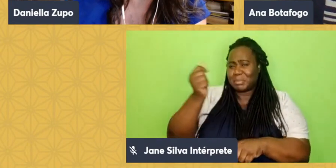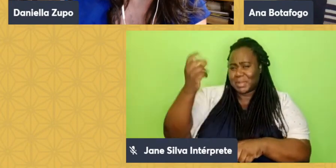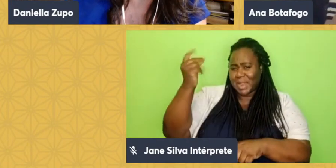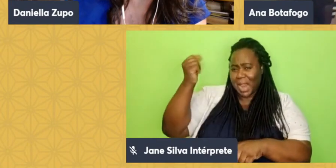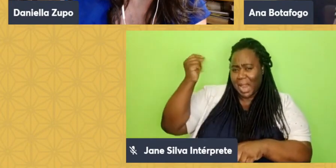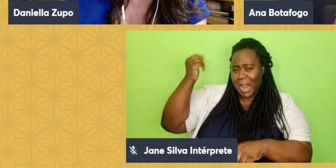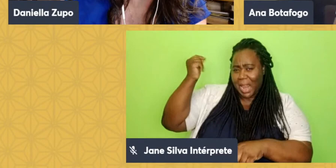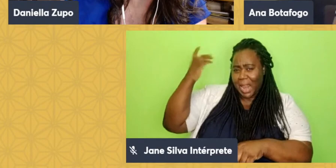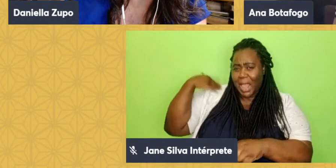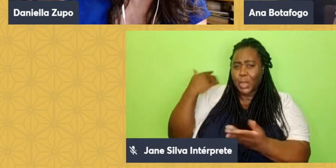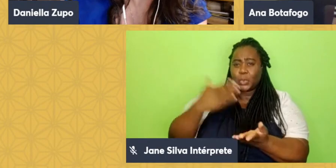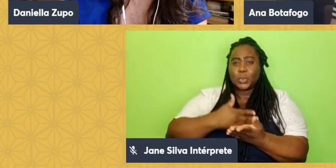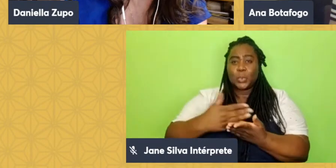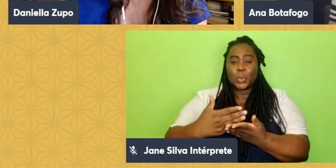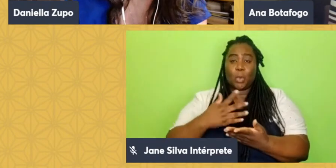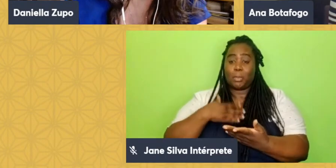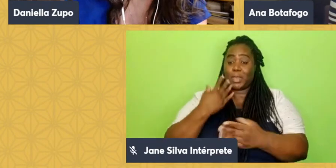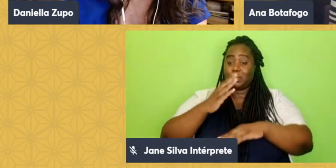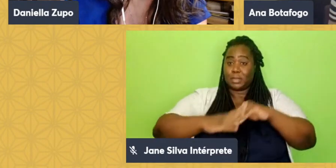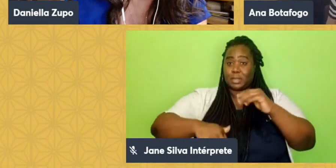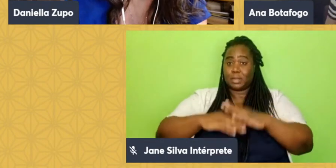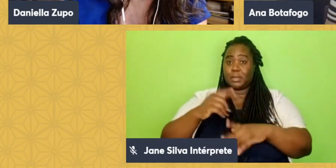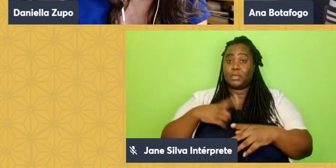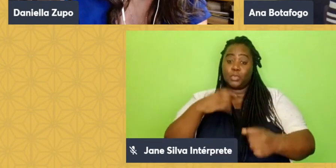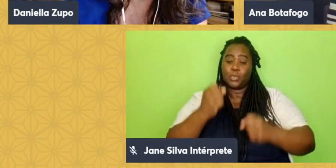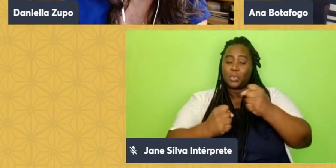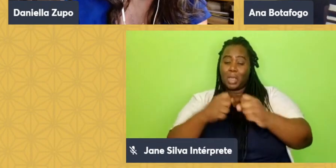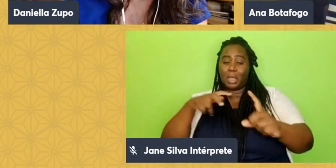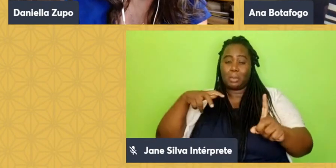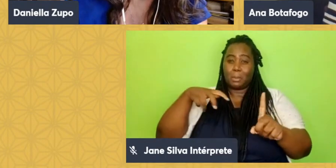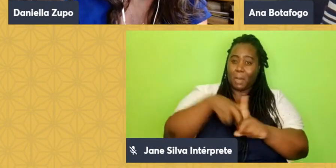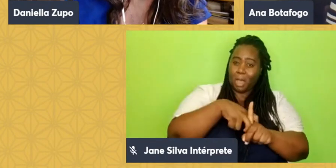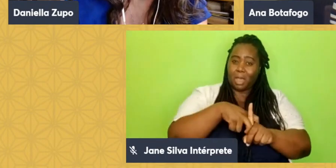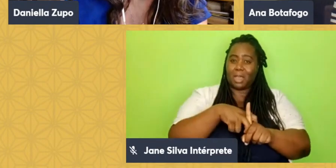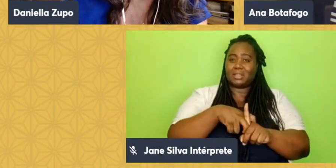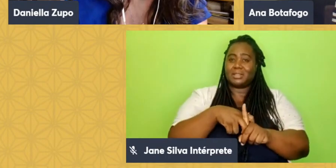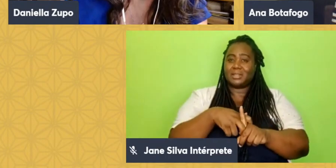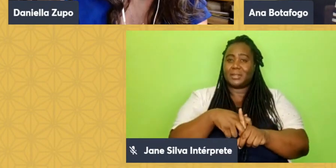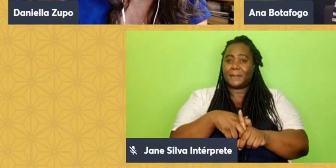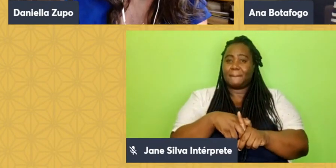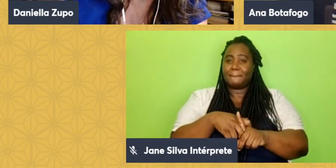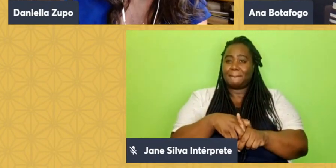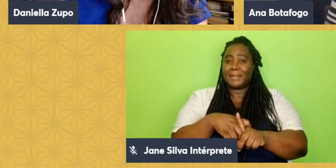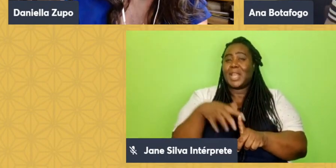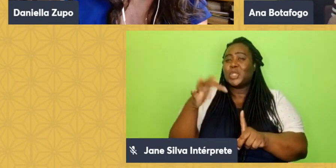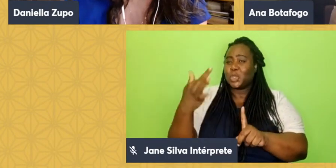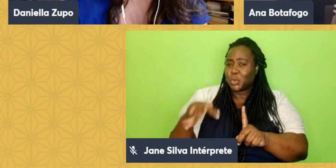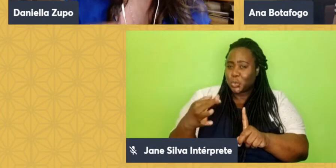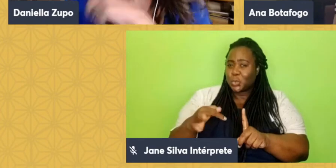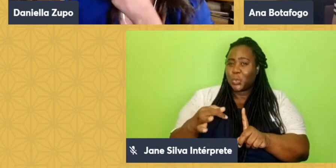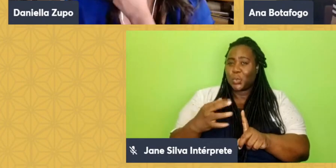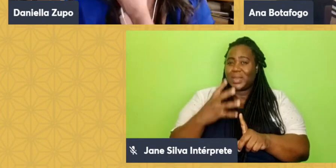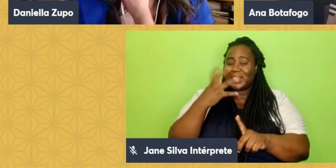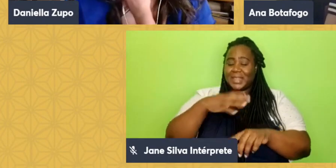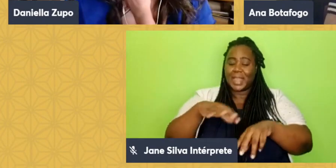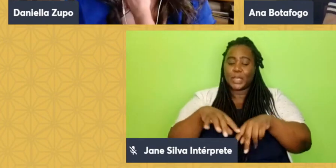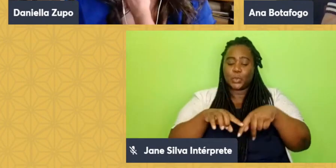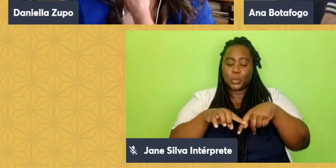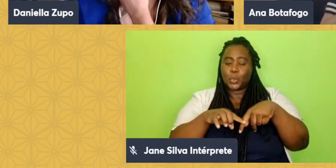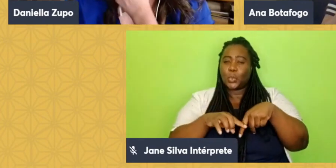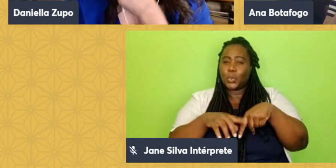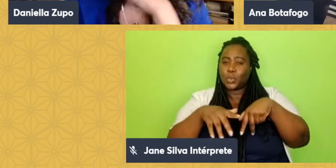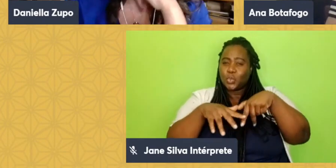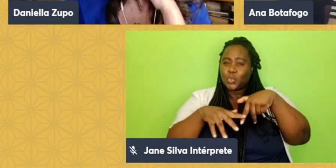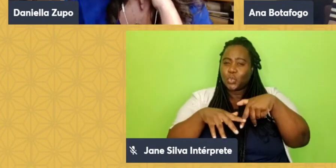início da minha carreira eu tive um acidente de carro tive um machucado sério no joelho